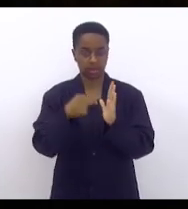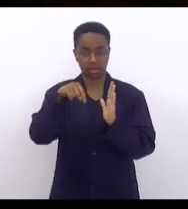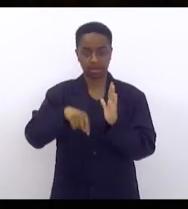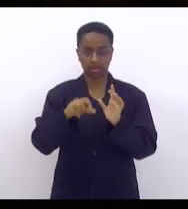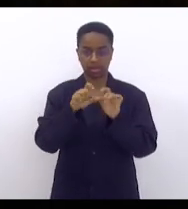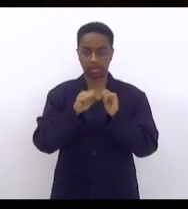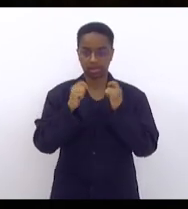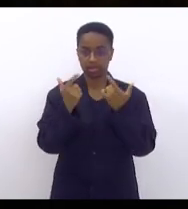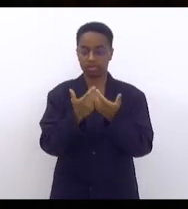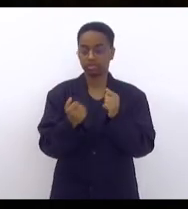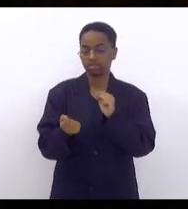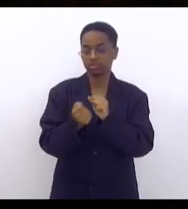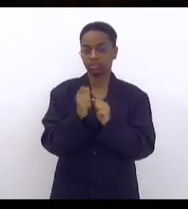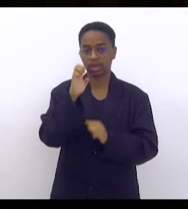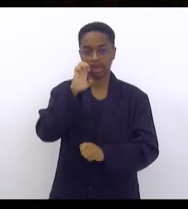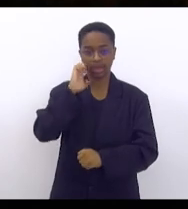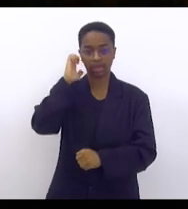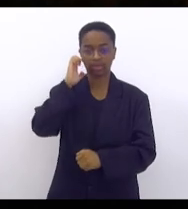com a Élica,